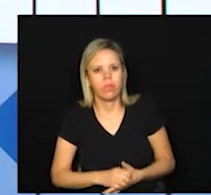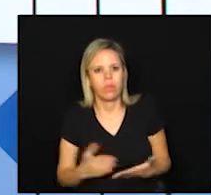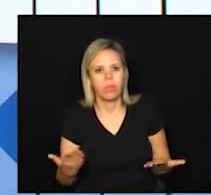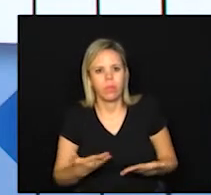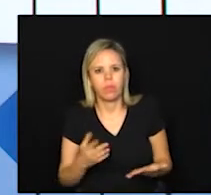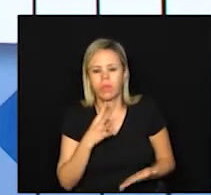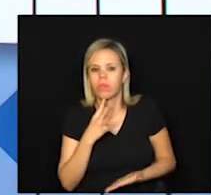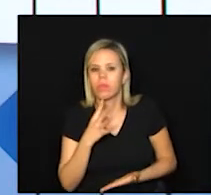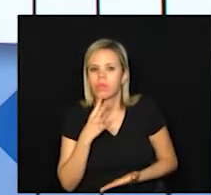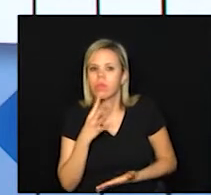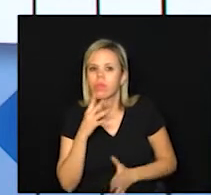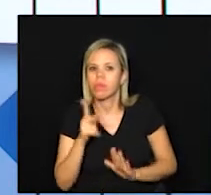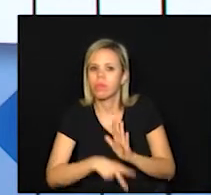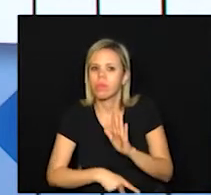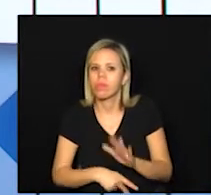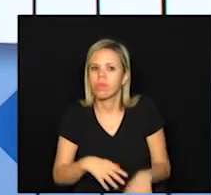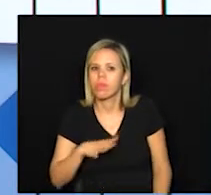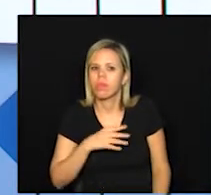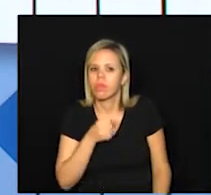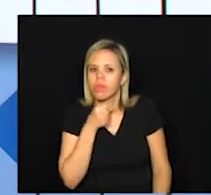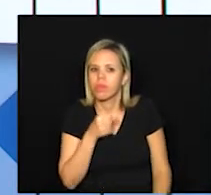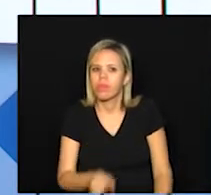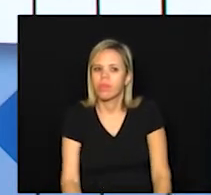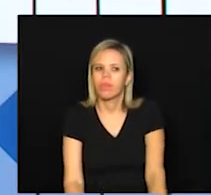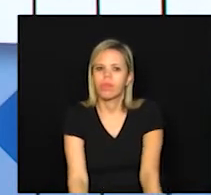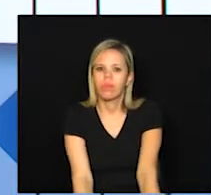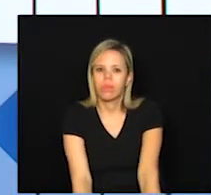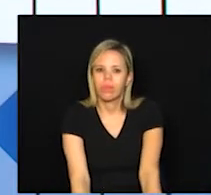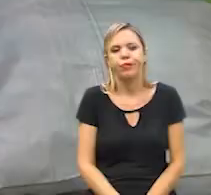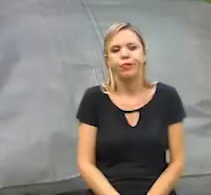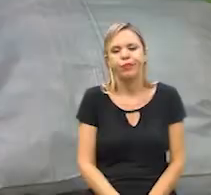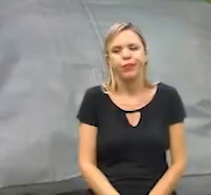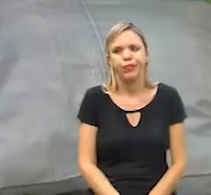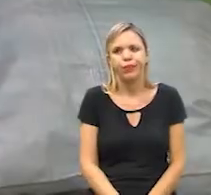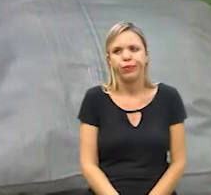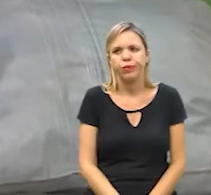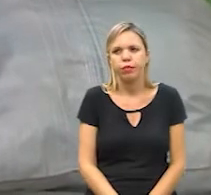vamos conhecer esse projeto na nossa reportagem.